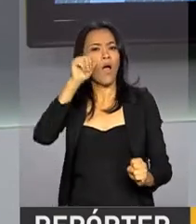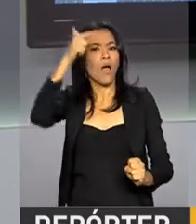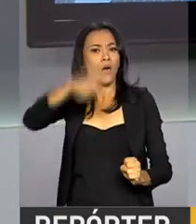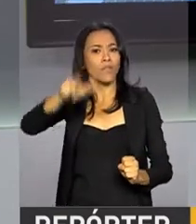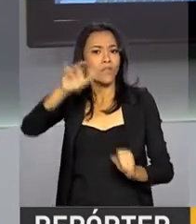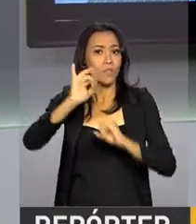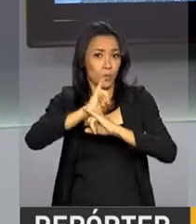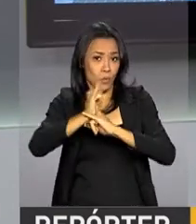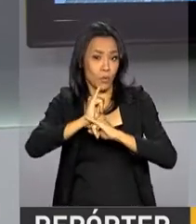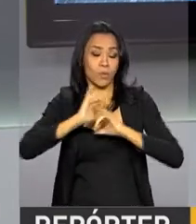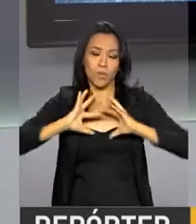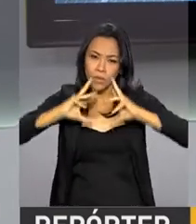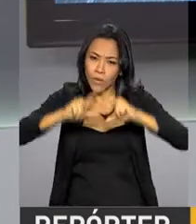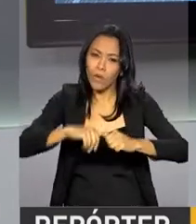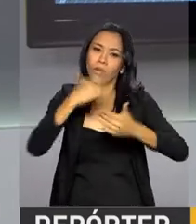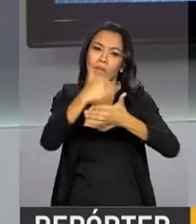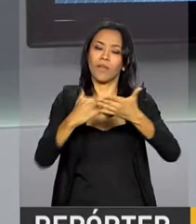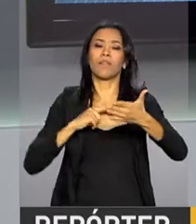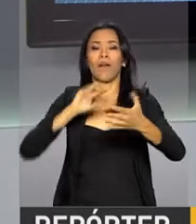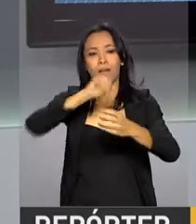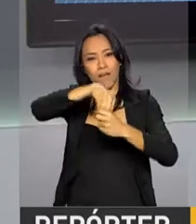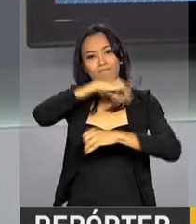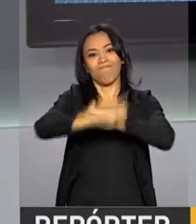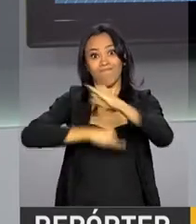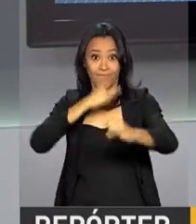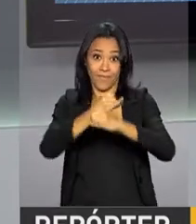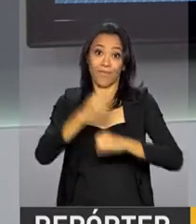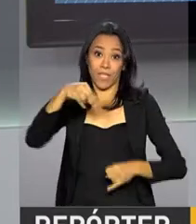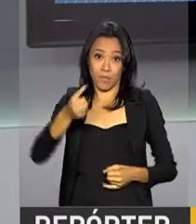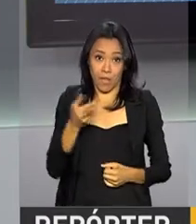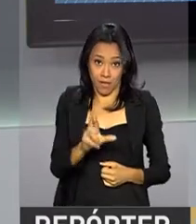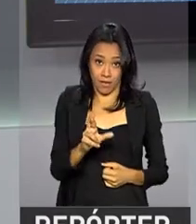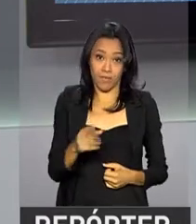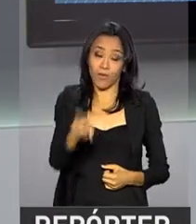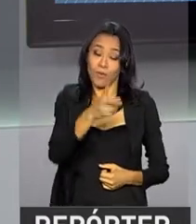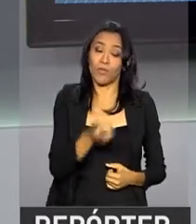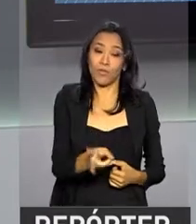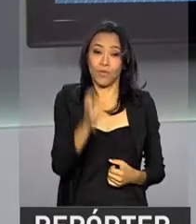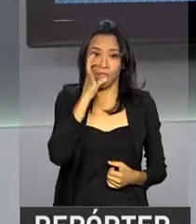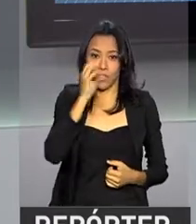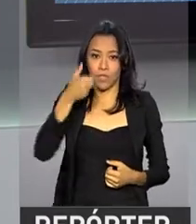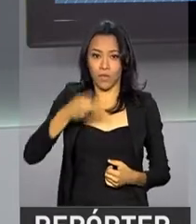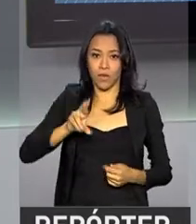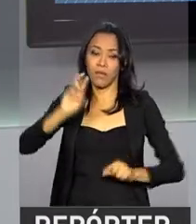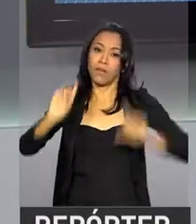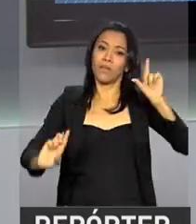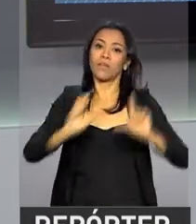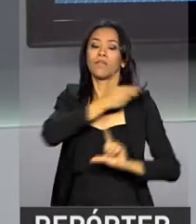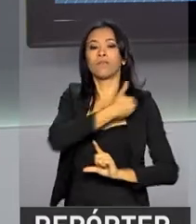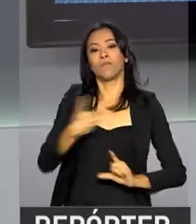YouTube e toda a nossa programação também está na página da NBR na internet. Continue com a gente